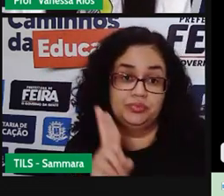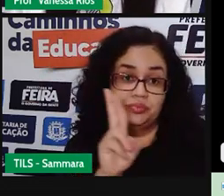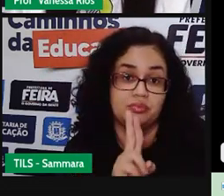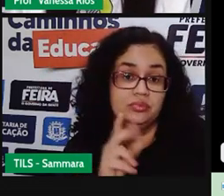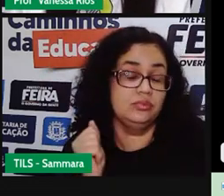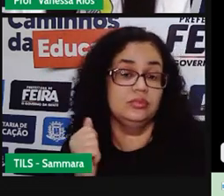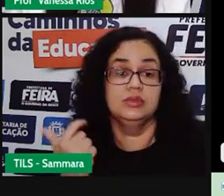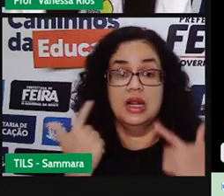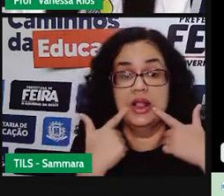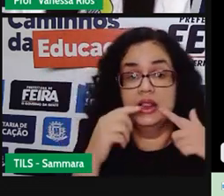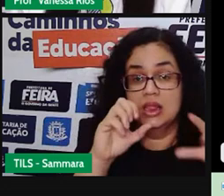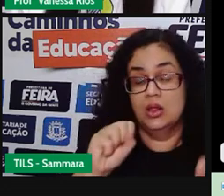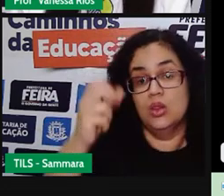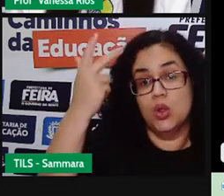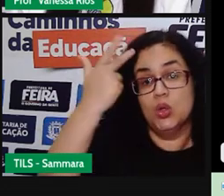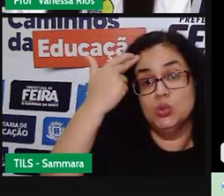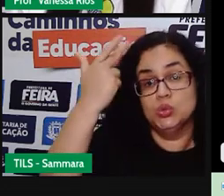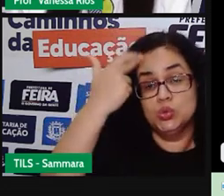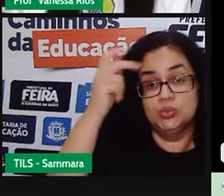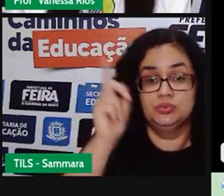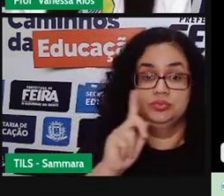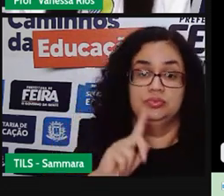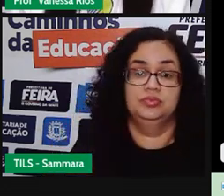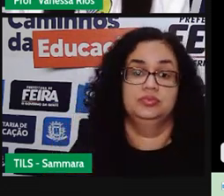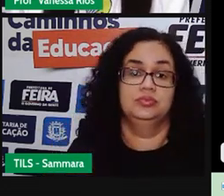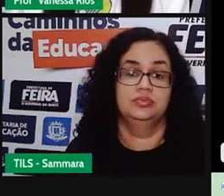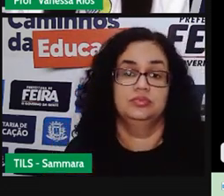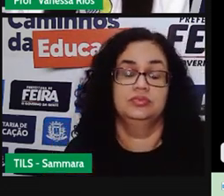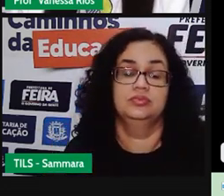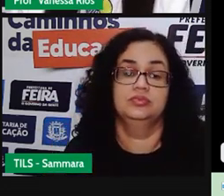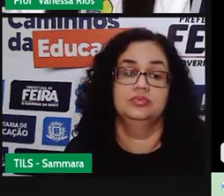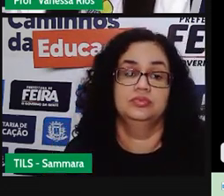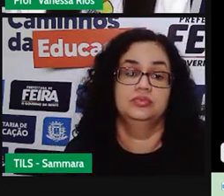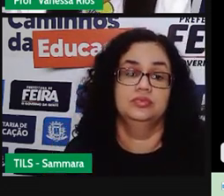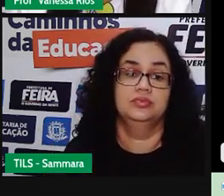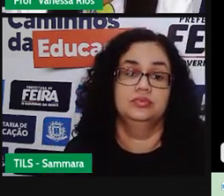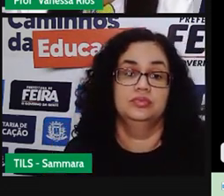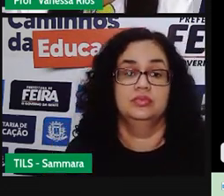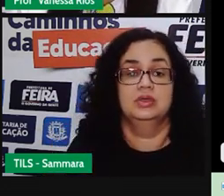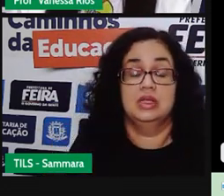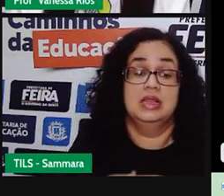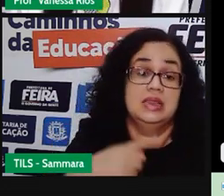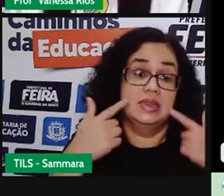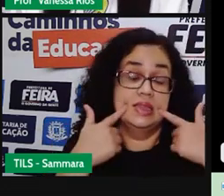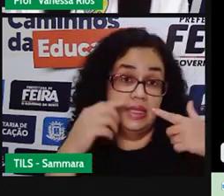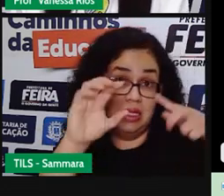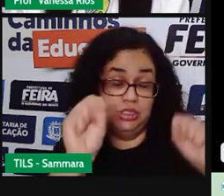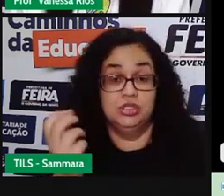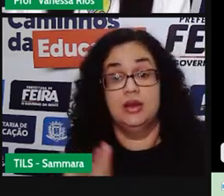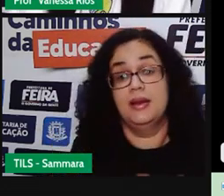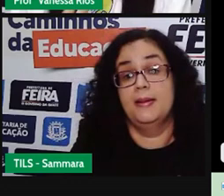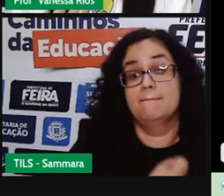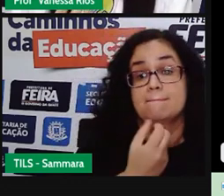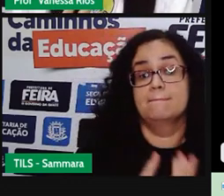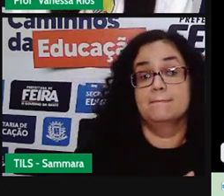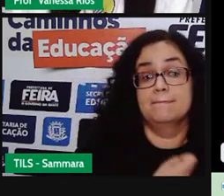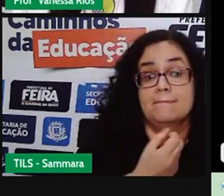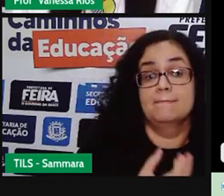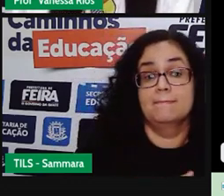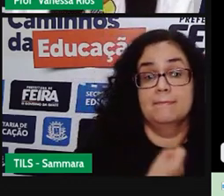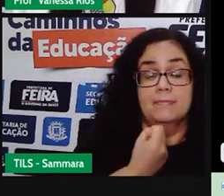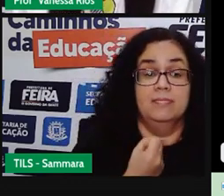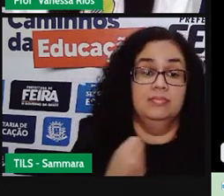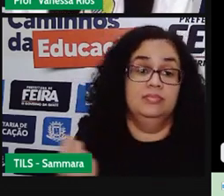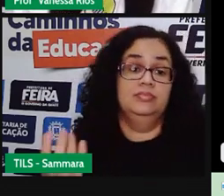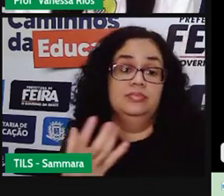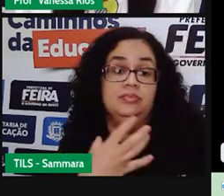A linguagem poética, ela é uma linguagem expressada no modo subjetivo. Isso é uma linguagem que vai aí